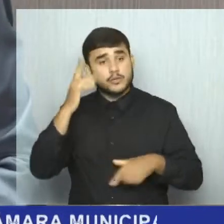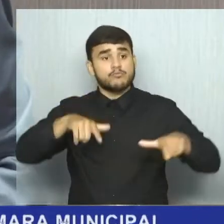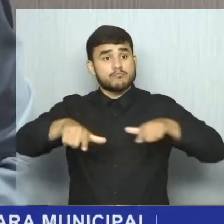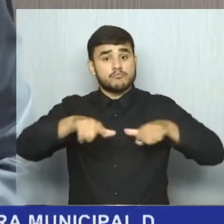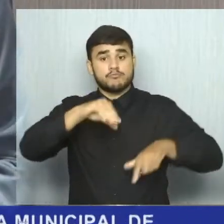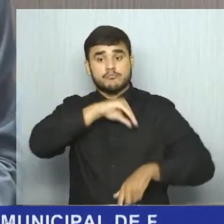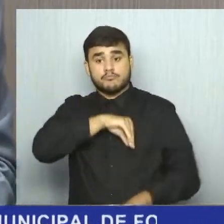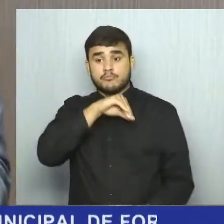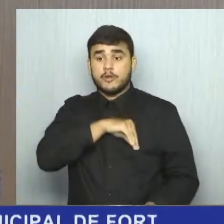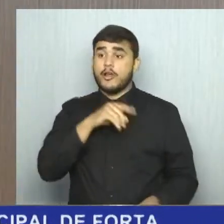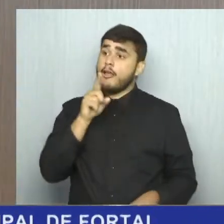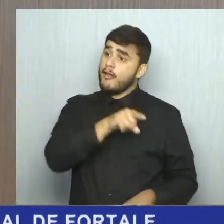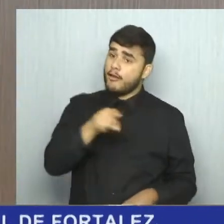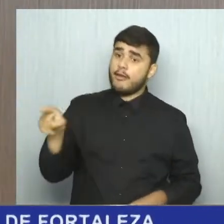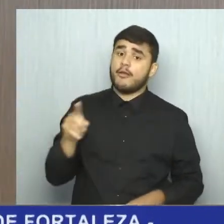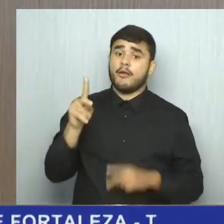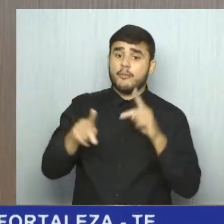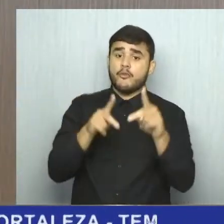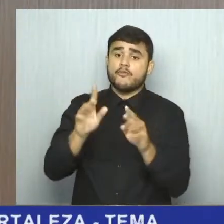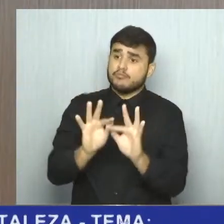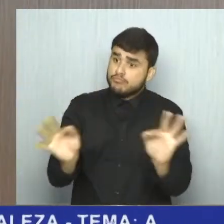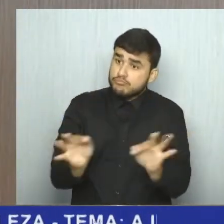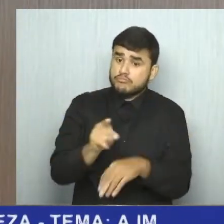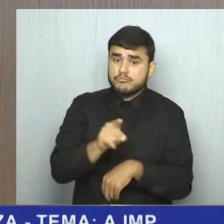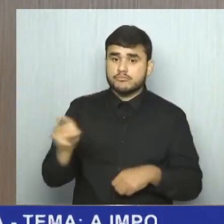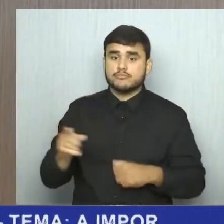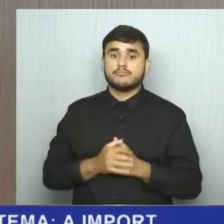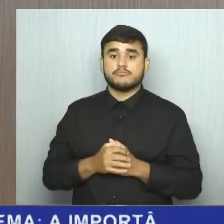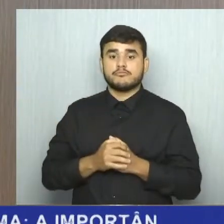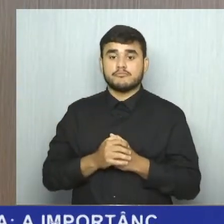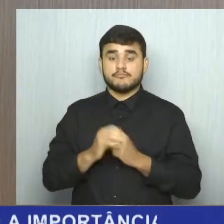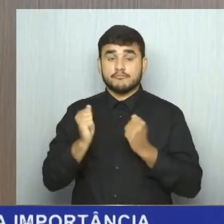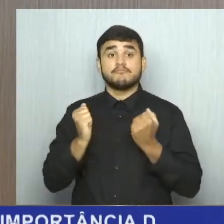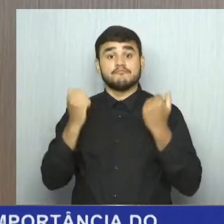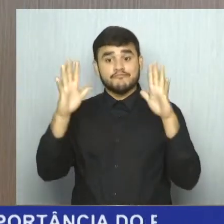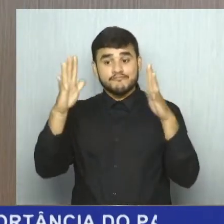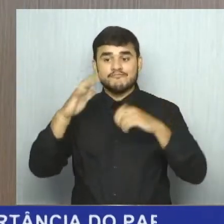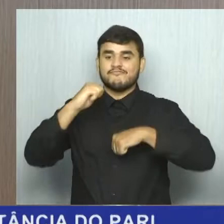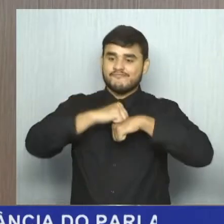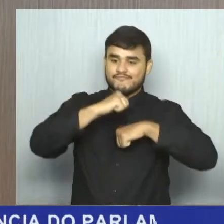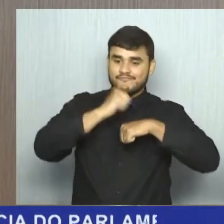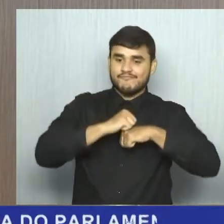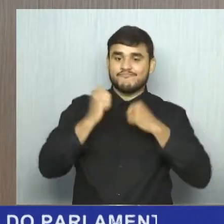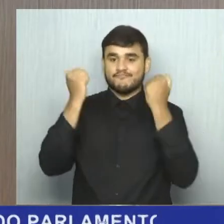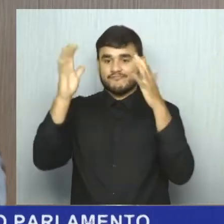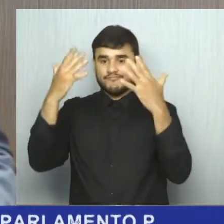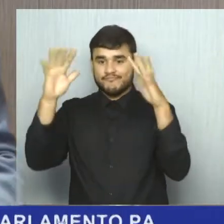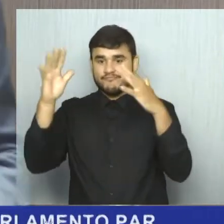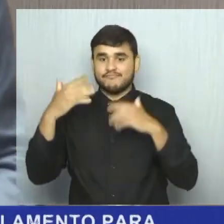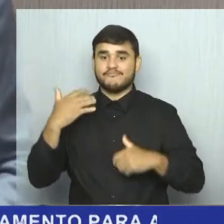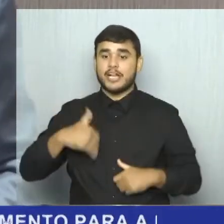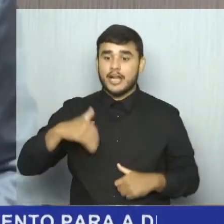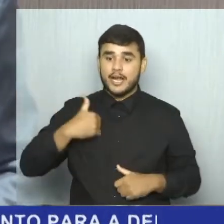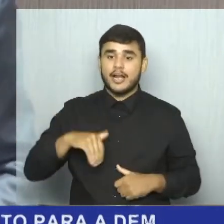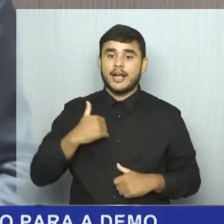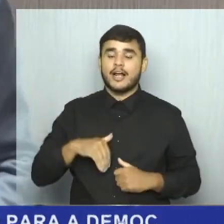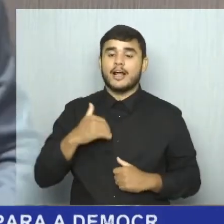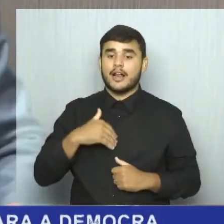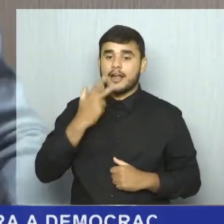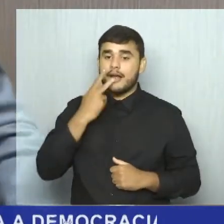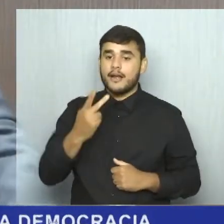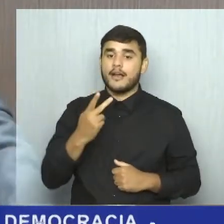no domingo, assistindo o futebol. Viva o Fortaleza e viva o Ceará, oitavas de final nas